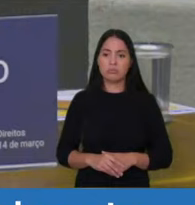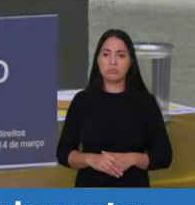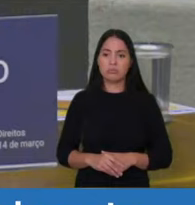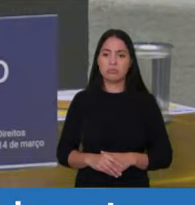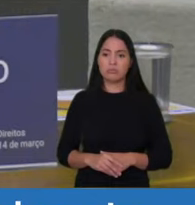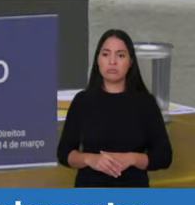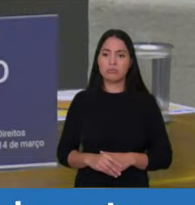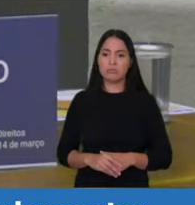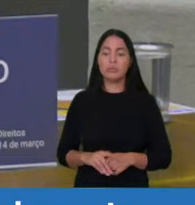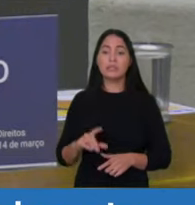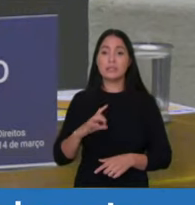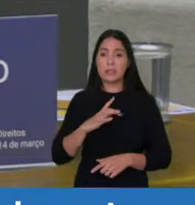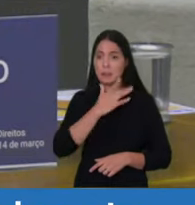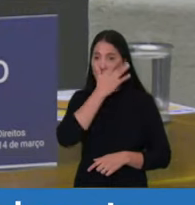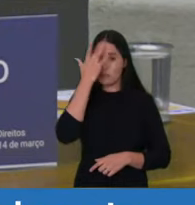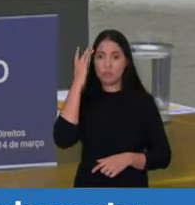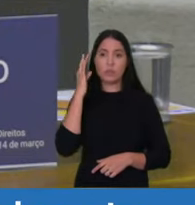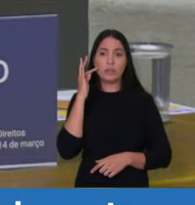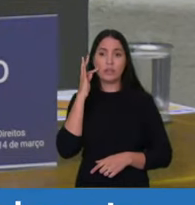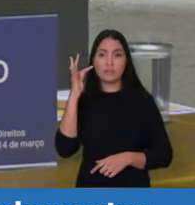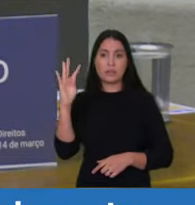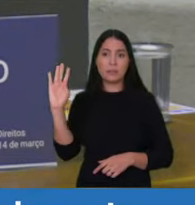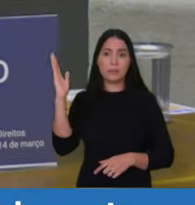Testemunhas falsas,